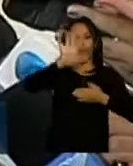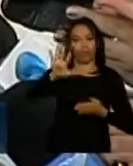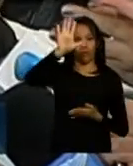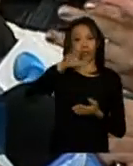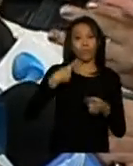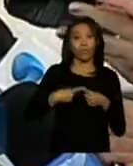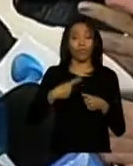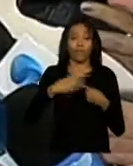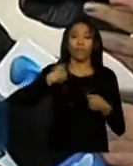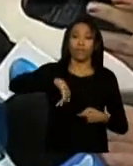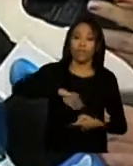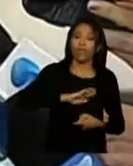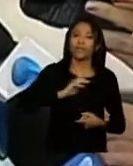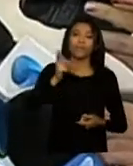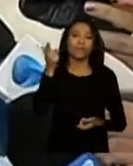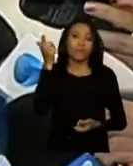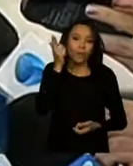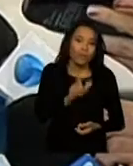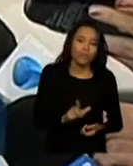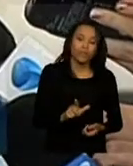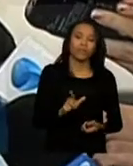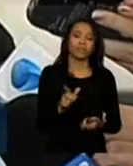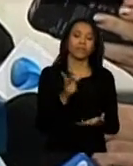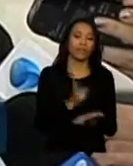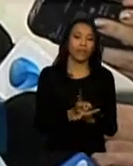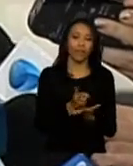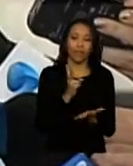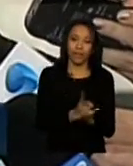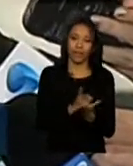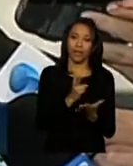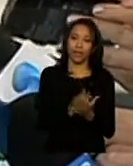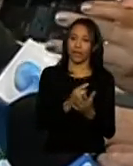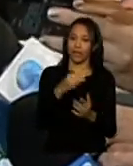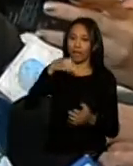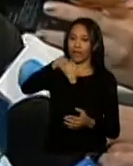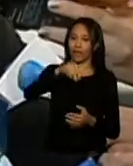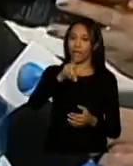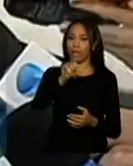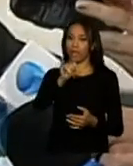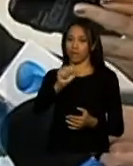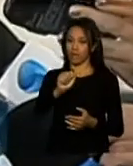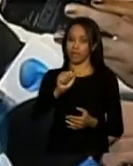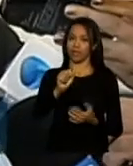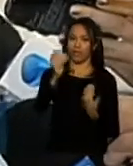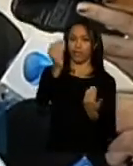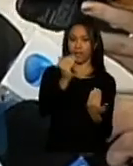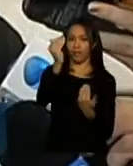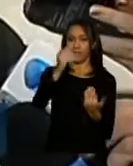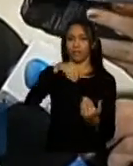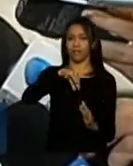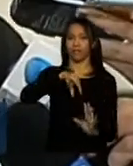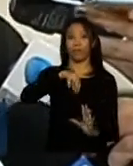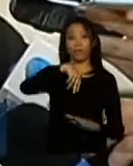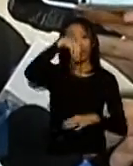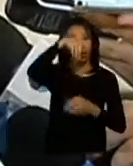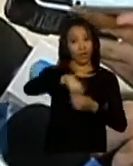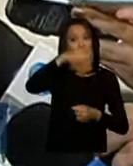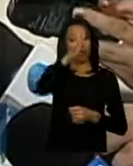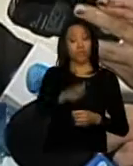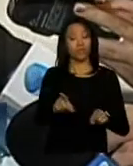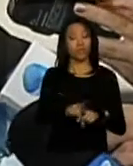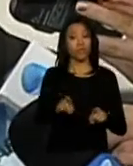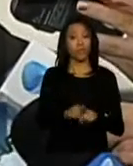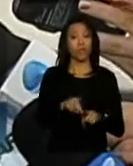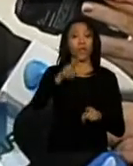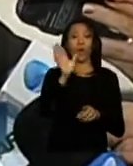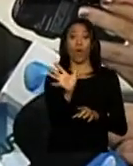a gente possa trazê-lo, né, para as mesmas médias que nós temos da média nacional. Como também a região Norte.